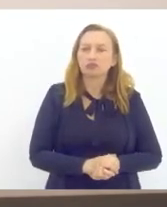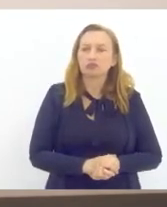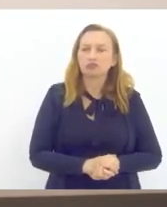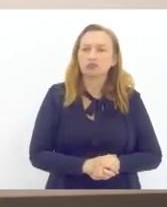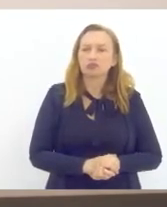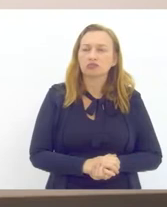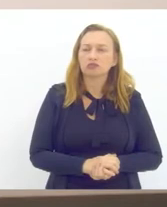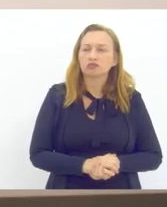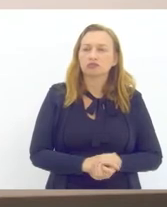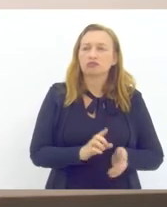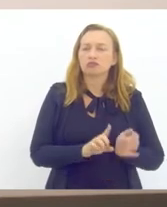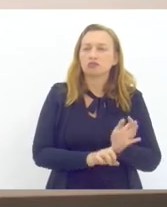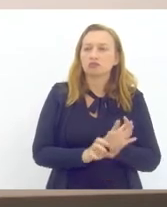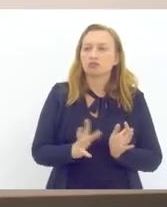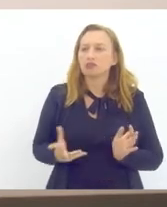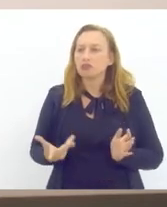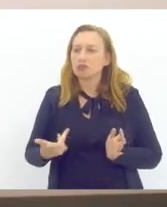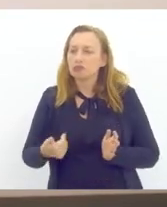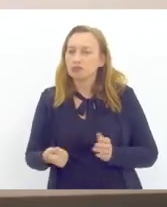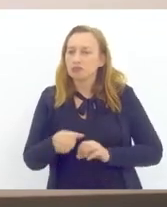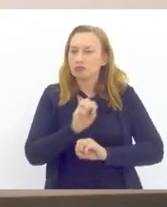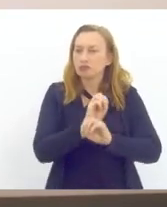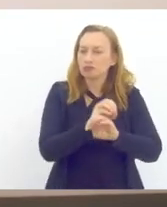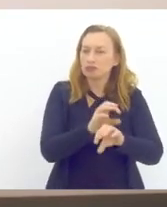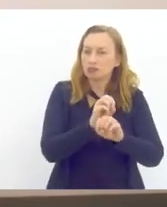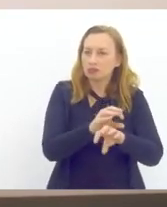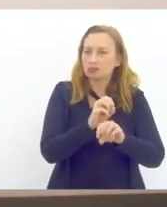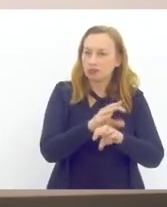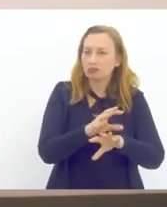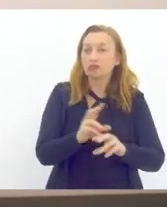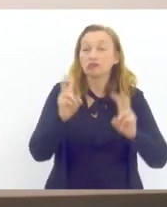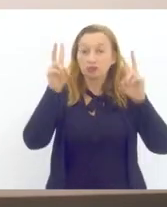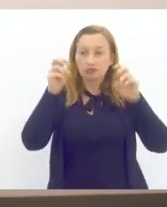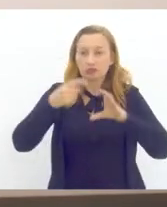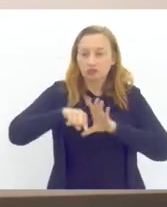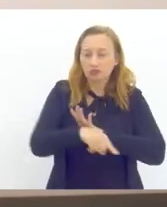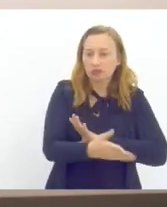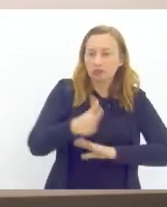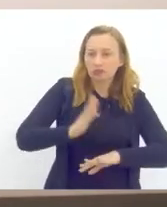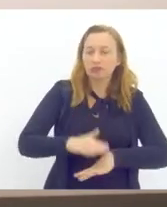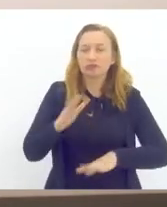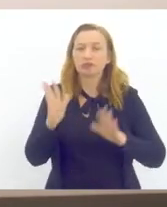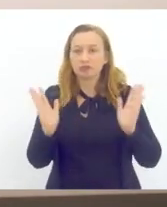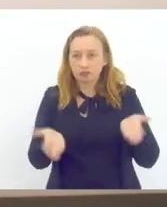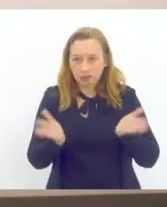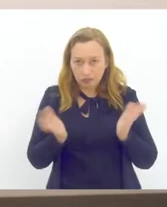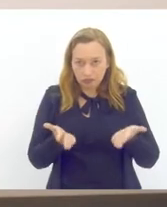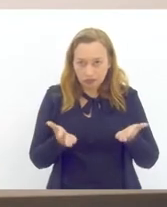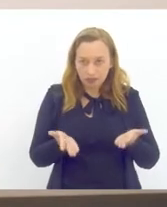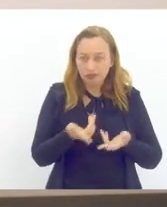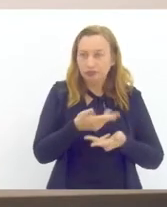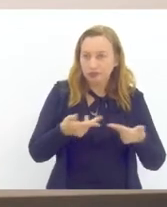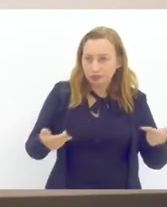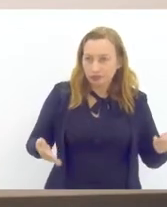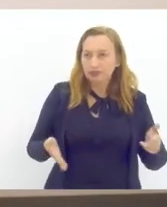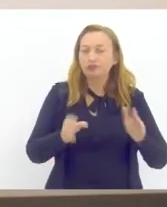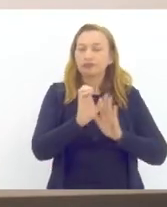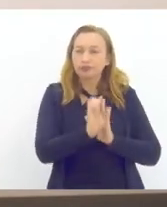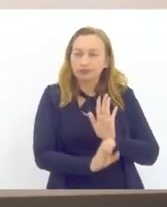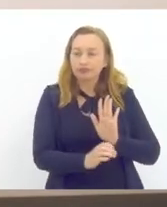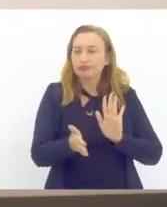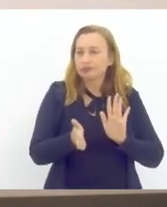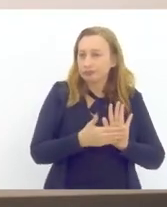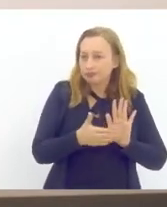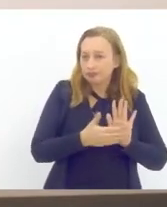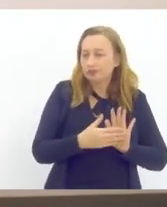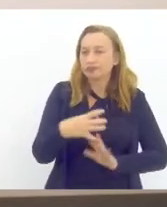de melhoria da educação, que me parece que é o tema que a gente vai mais aprofundar na audiência de hoje. Tem várias emendas com propostas nesse sentido. Eu